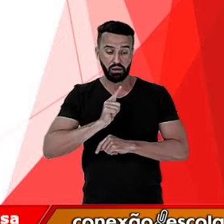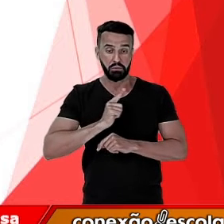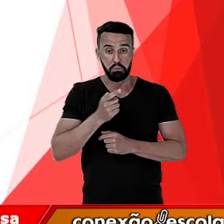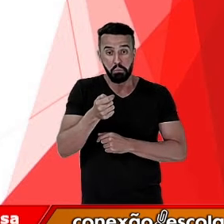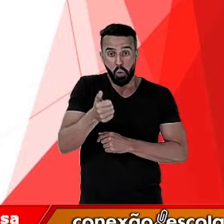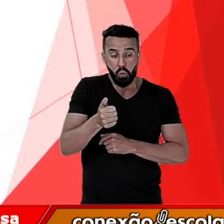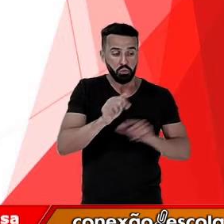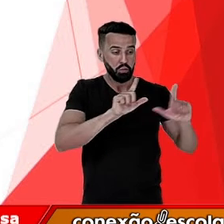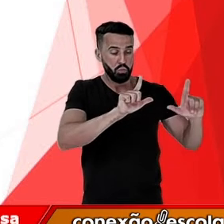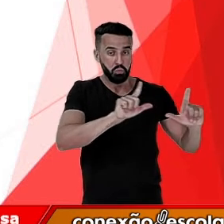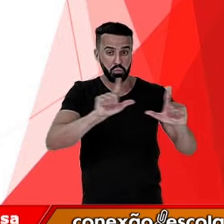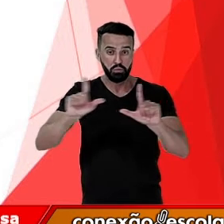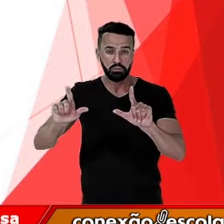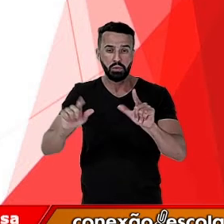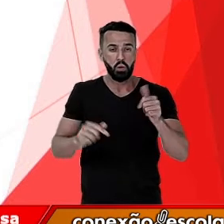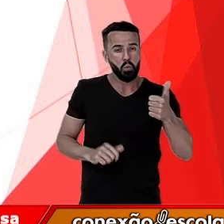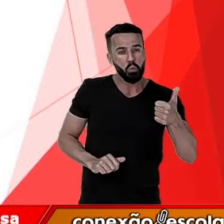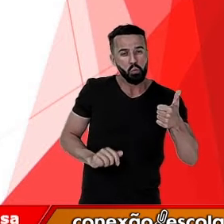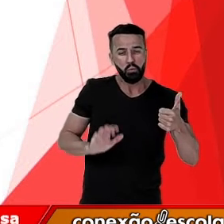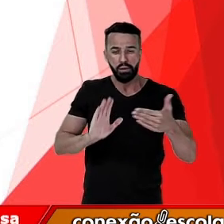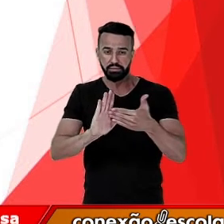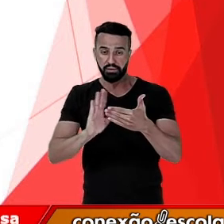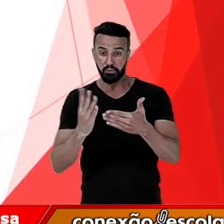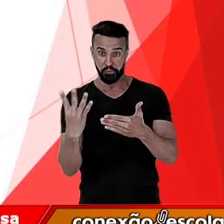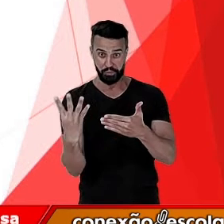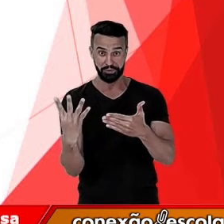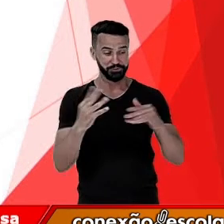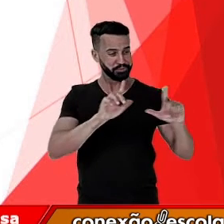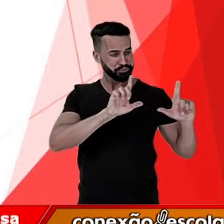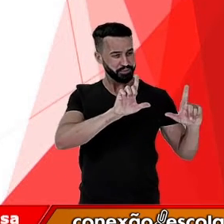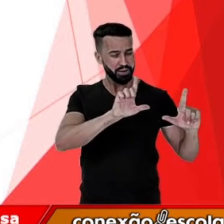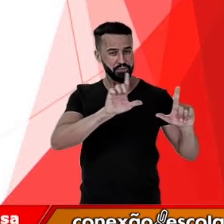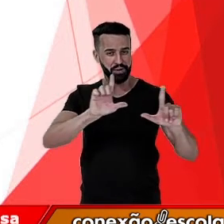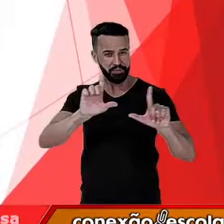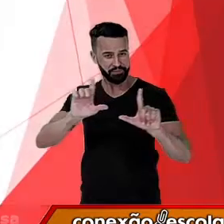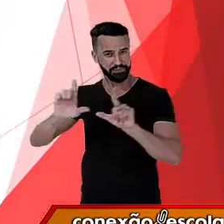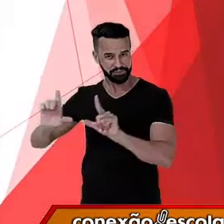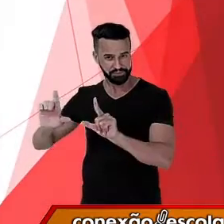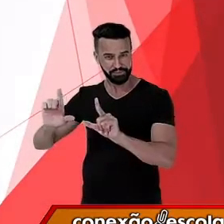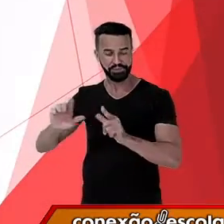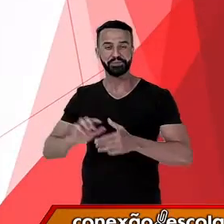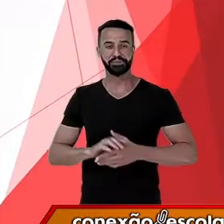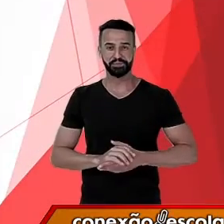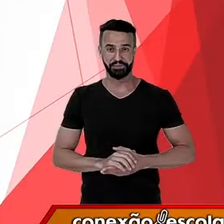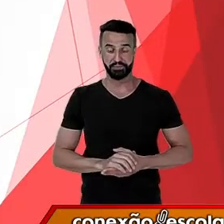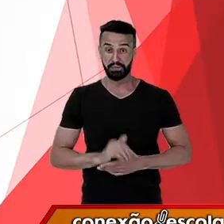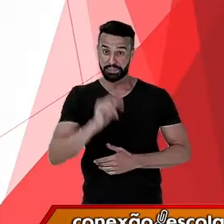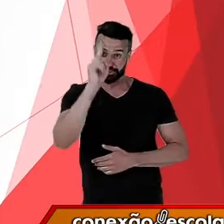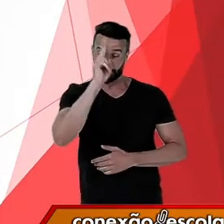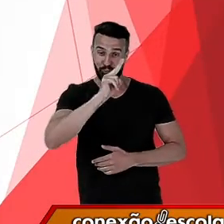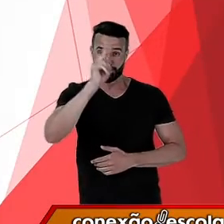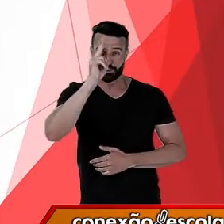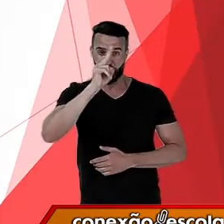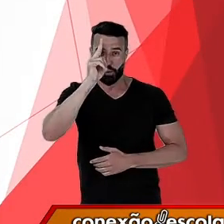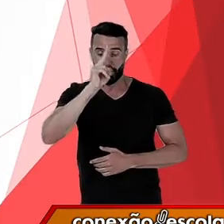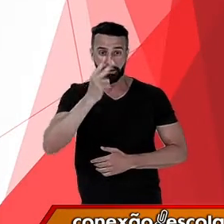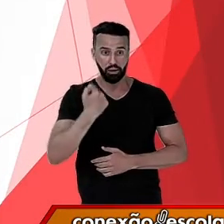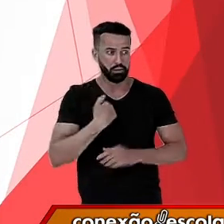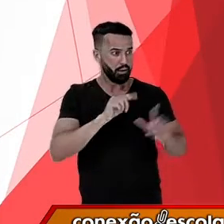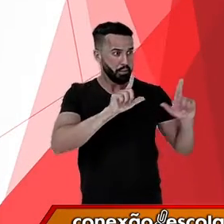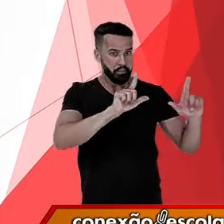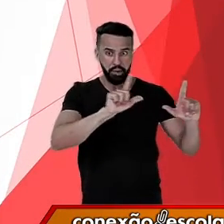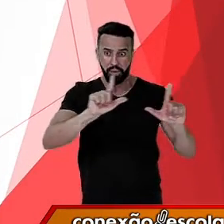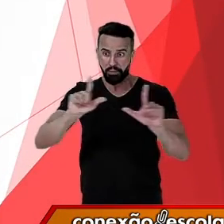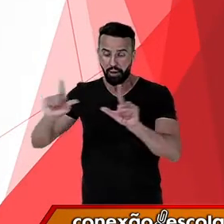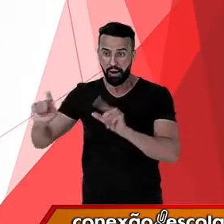que variam entre 1 e 4 quadrinhos. E a história em quadrinhos, ela tem páginas